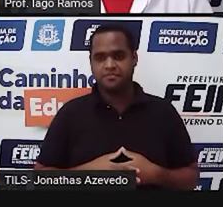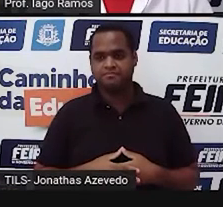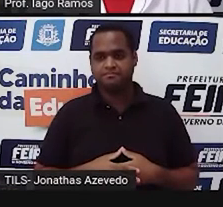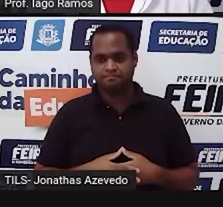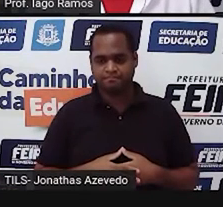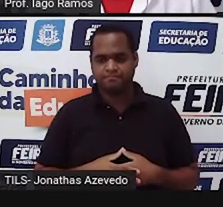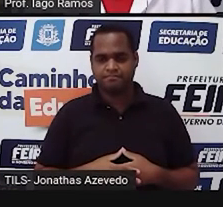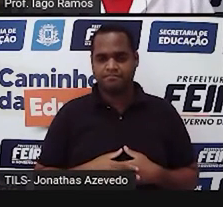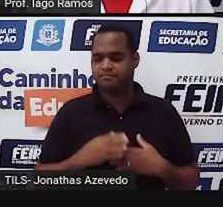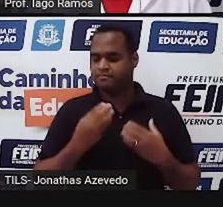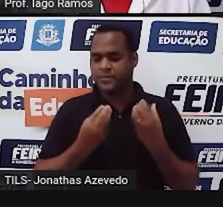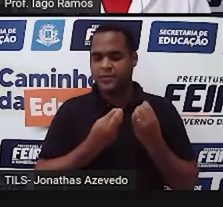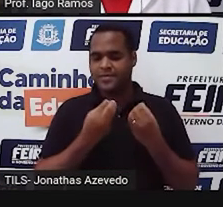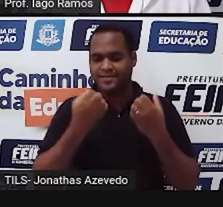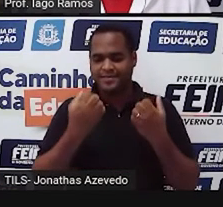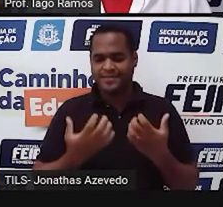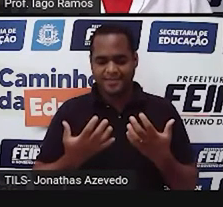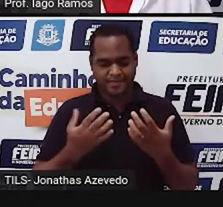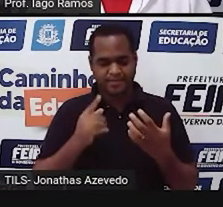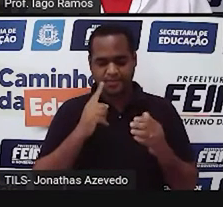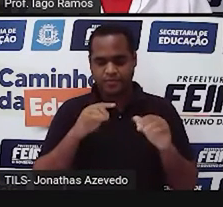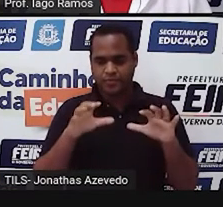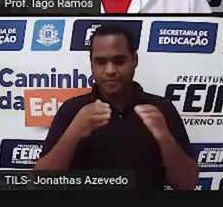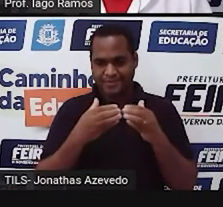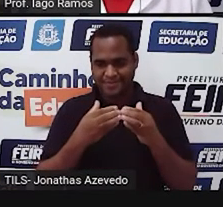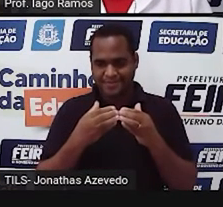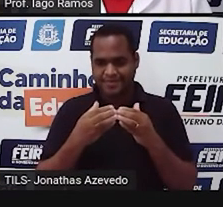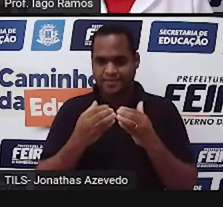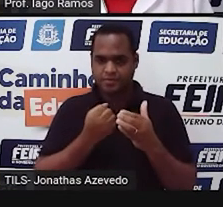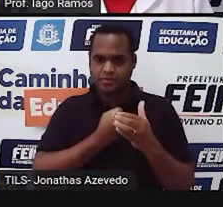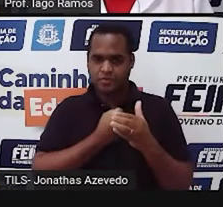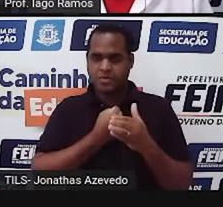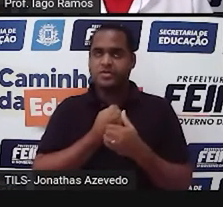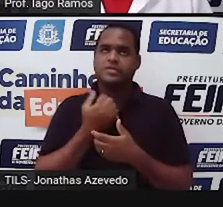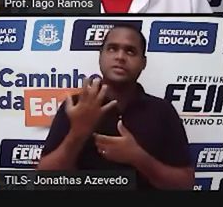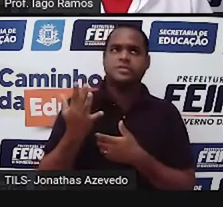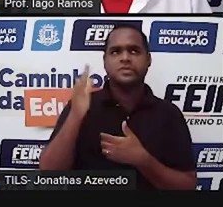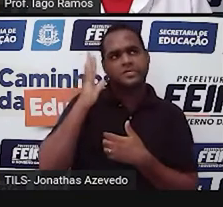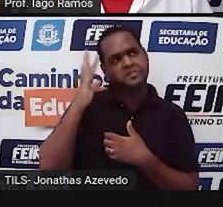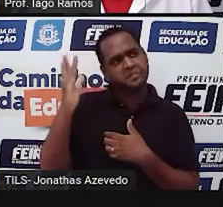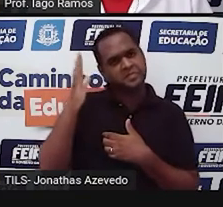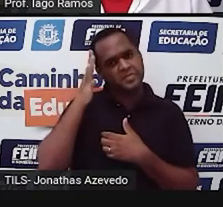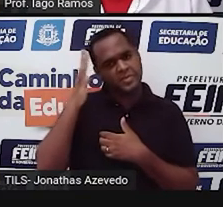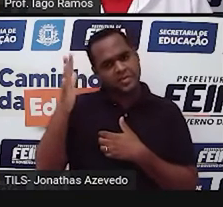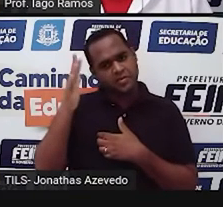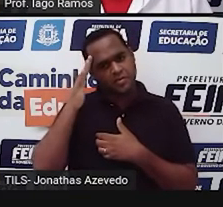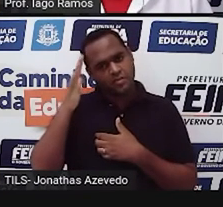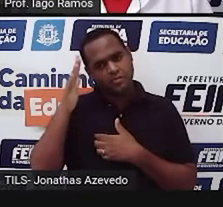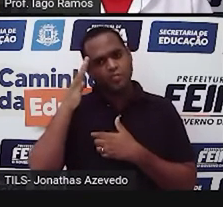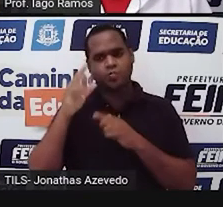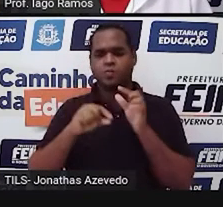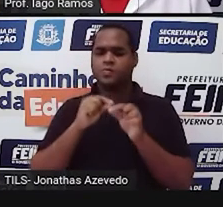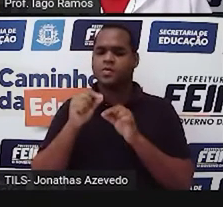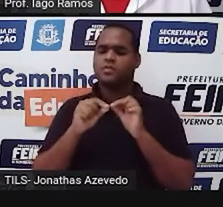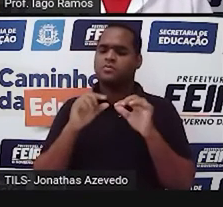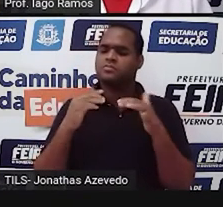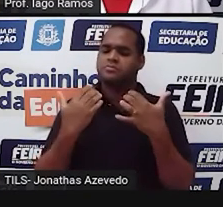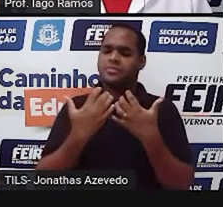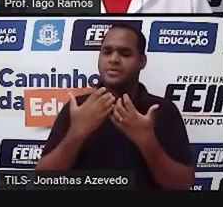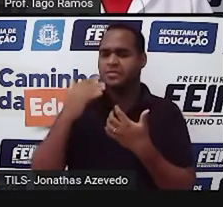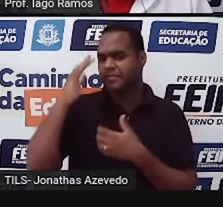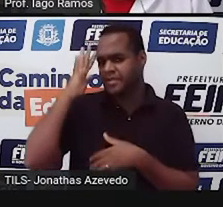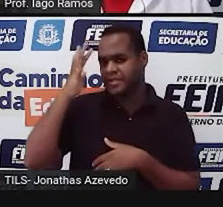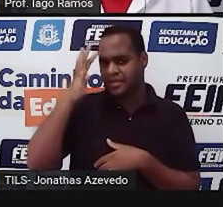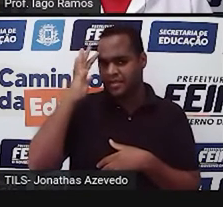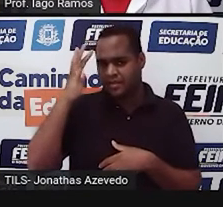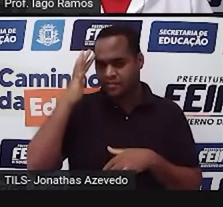como é chamado o conjunto dos números que pensam um Como assim pro Só não entendi nada é o